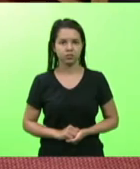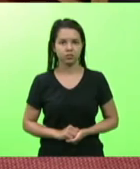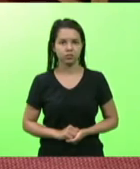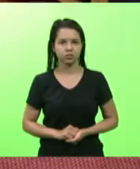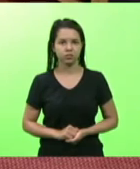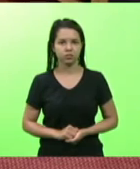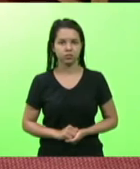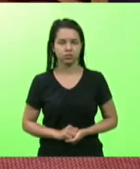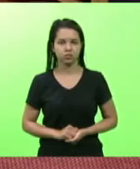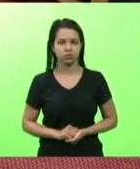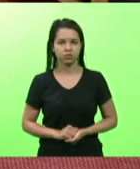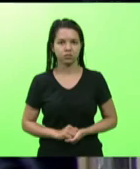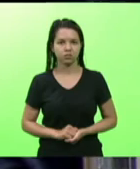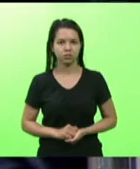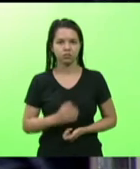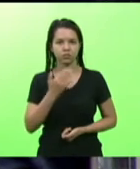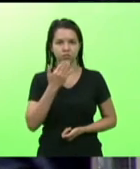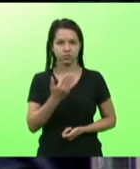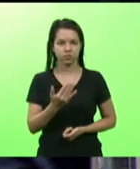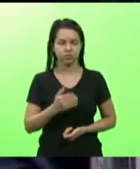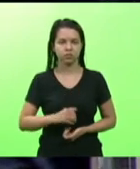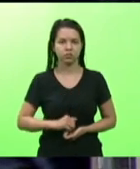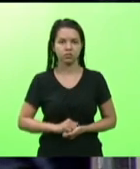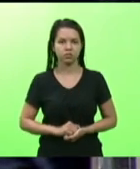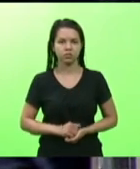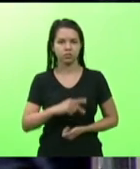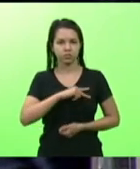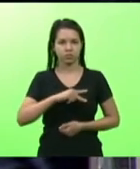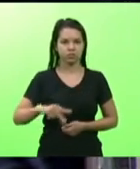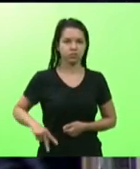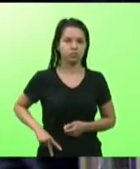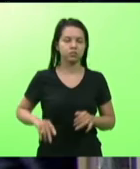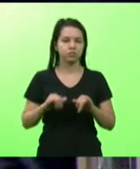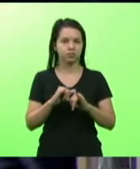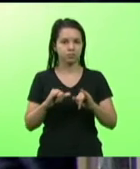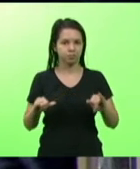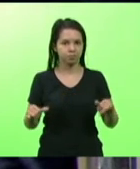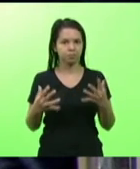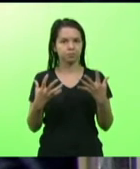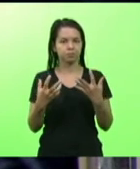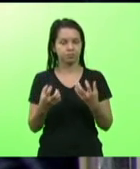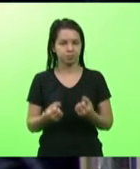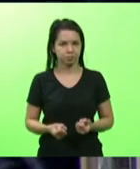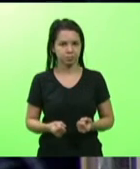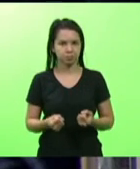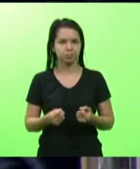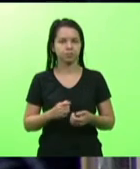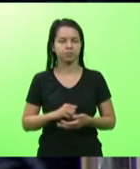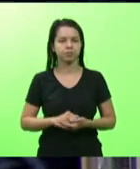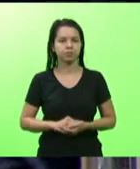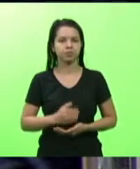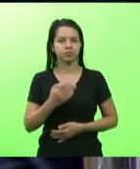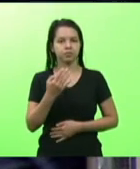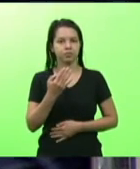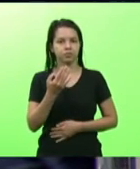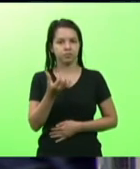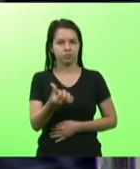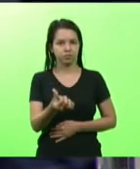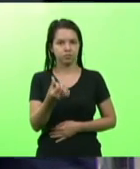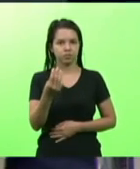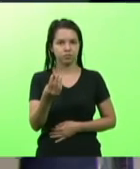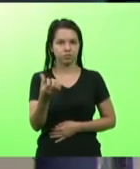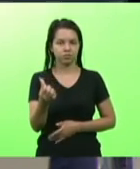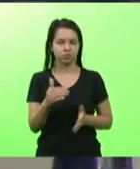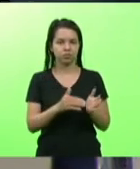e a requerimentos esta presidência comunica que difere os seguintes requerimentos aqui alimentos 636